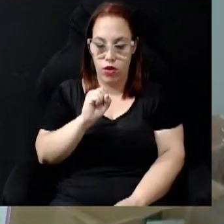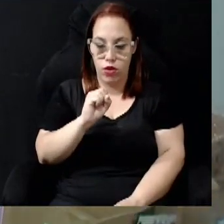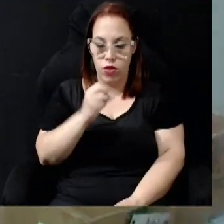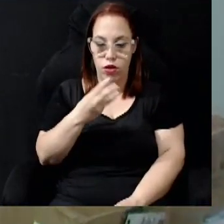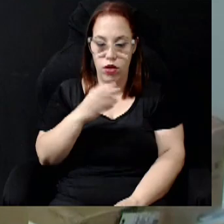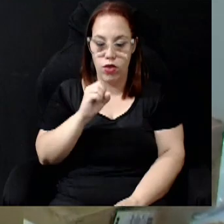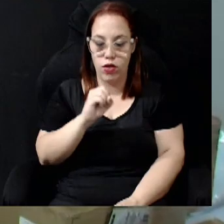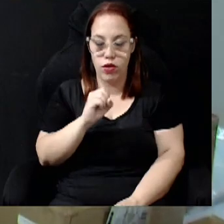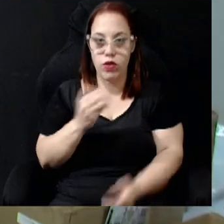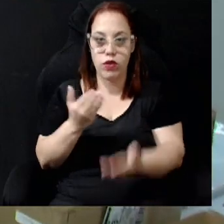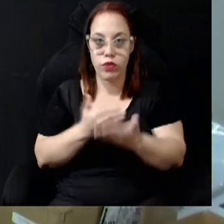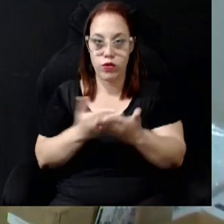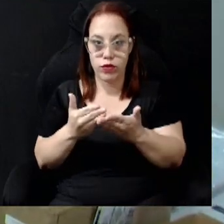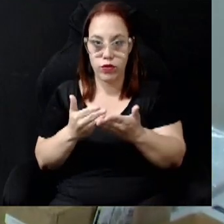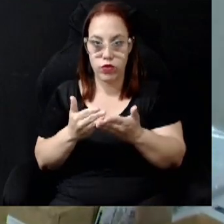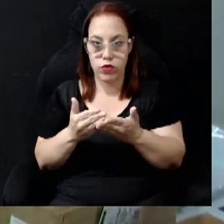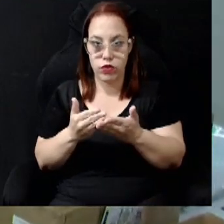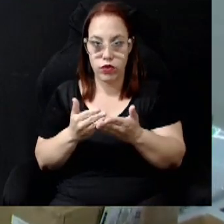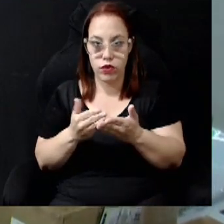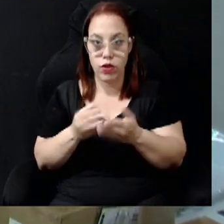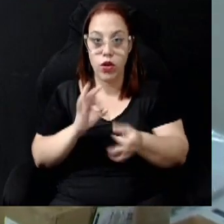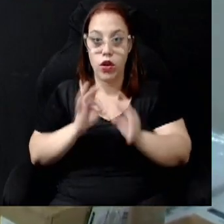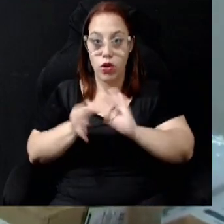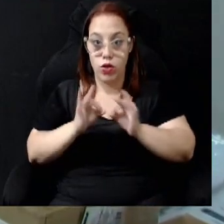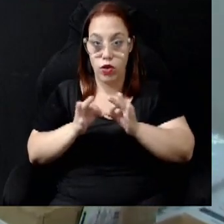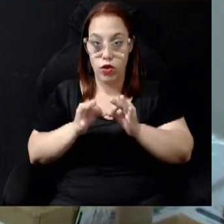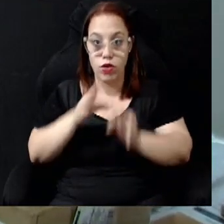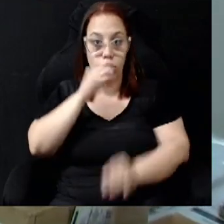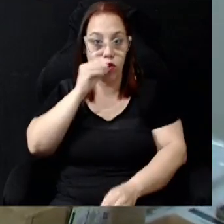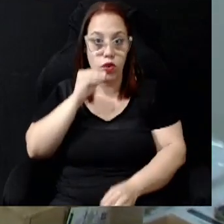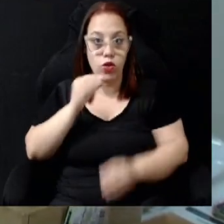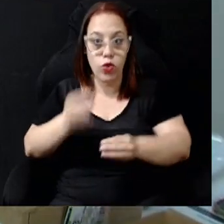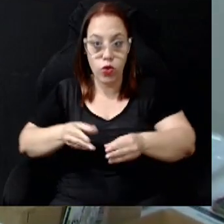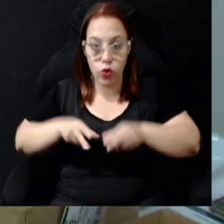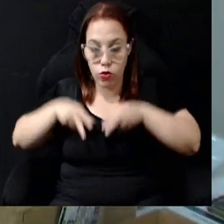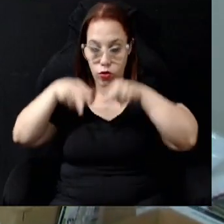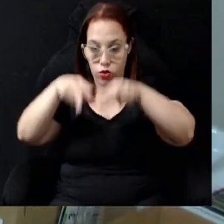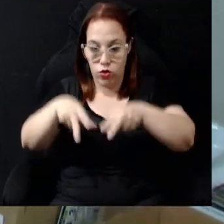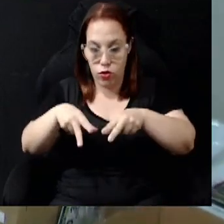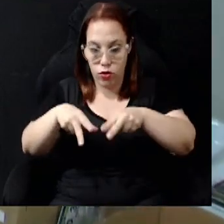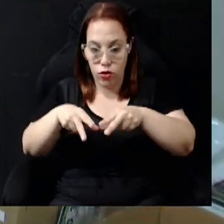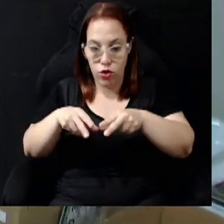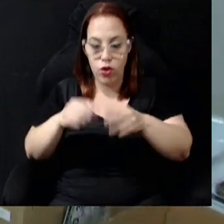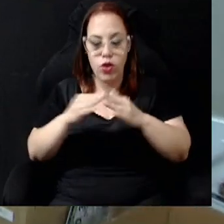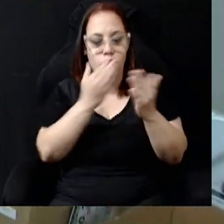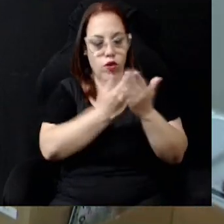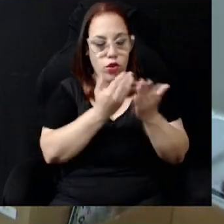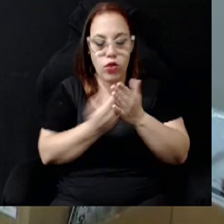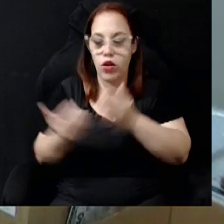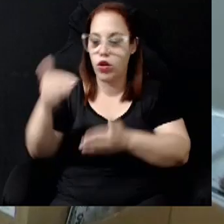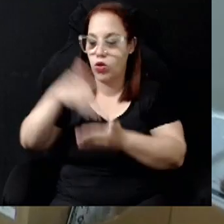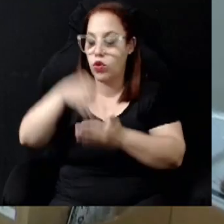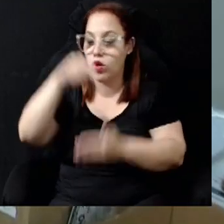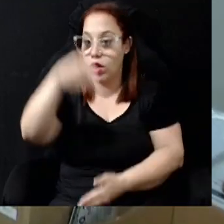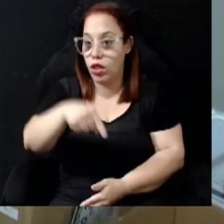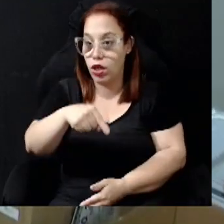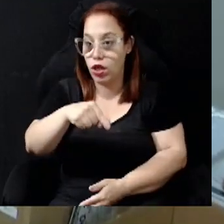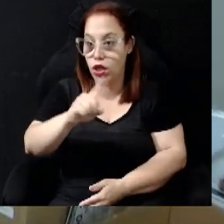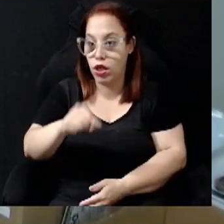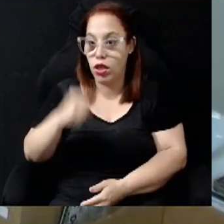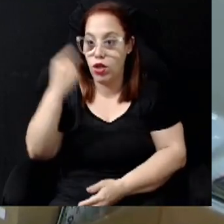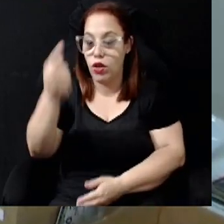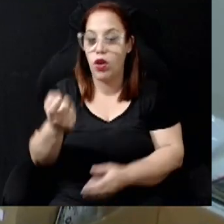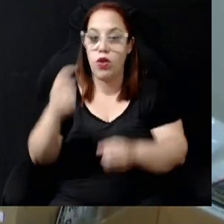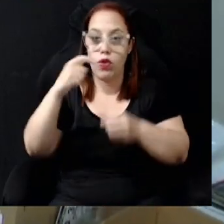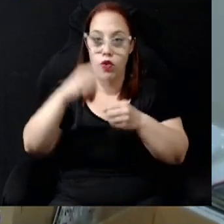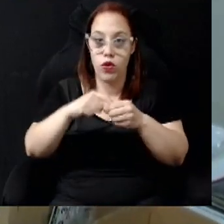tivemos aqui o colaborador da Justiça Eleitoral, que já entregou as mídias de várias escolas que ele trouxe aqui. E daqui a pouquinho a gente volta mostrando,